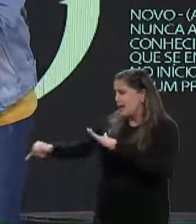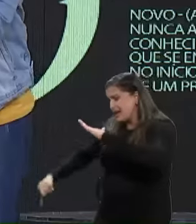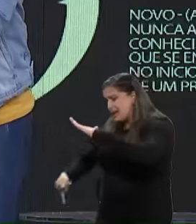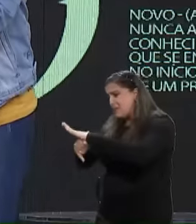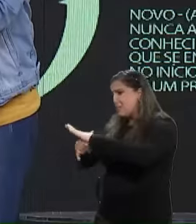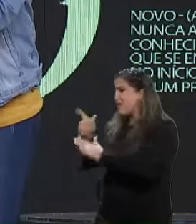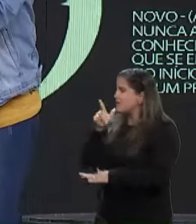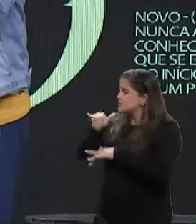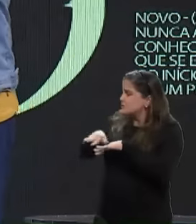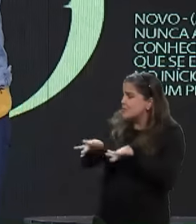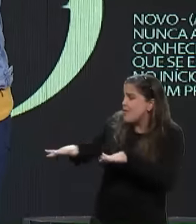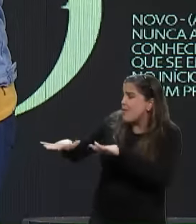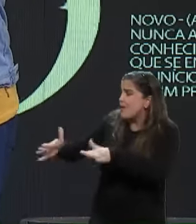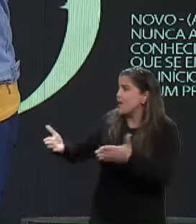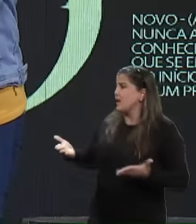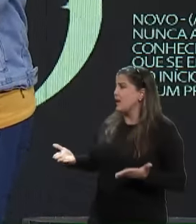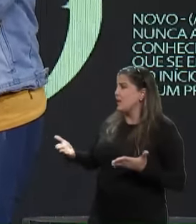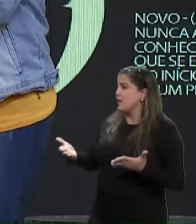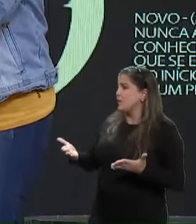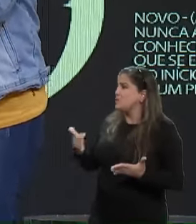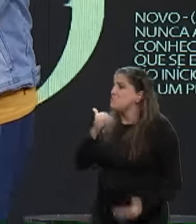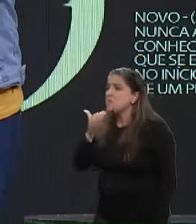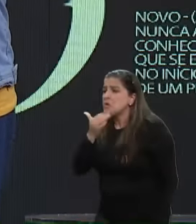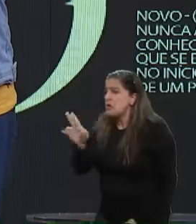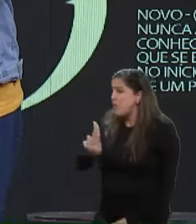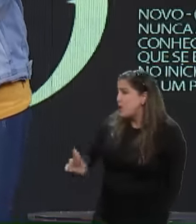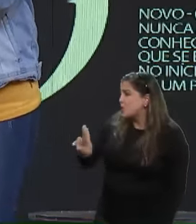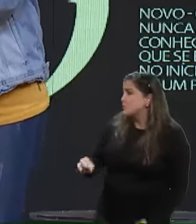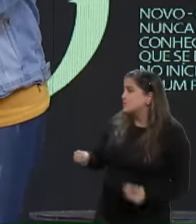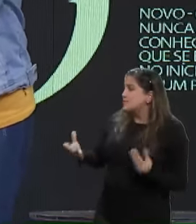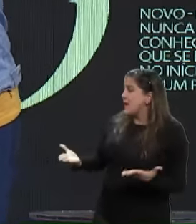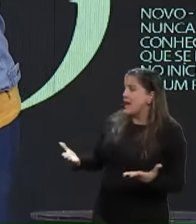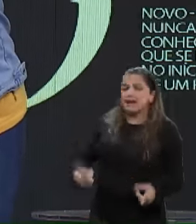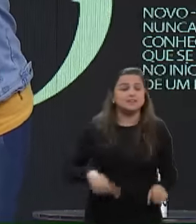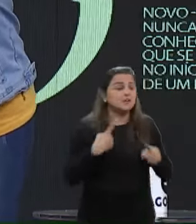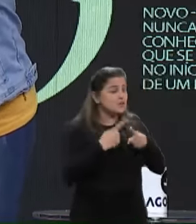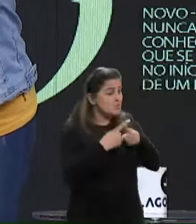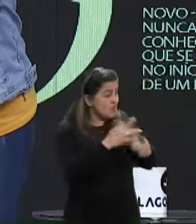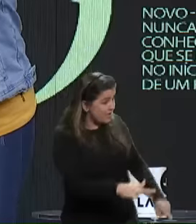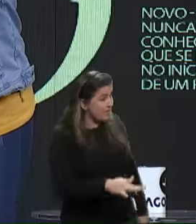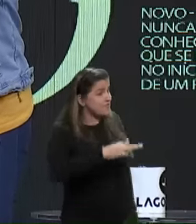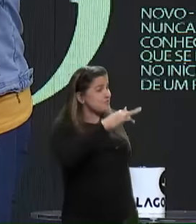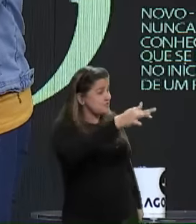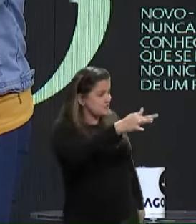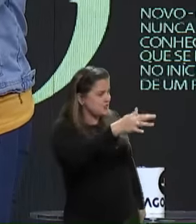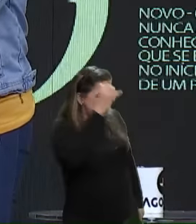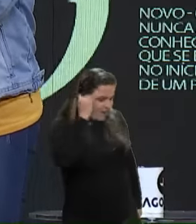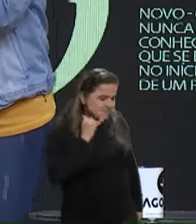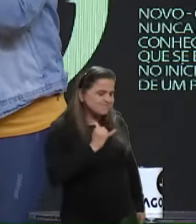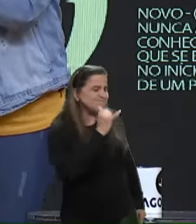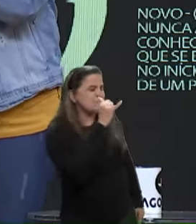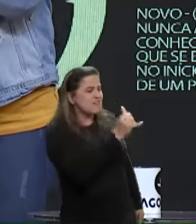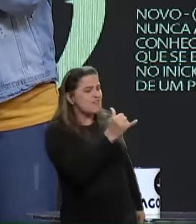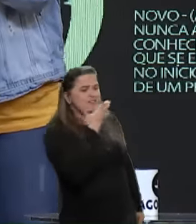rio se ninguém vai usar ele? Porque um dia um